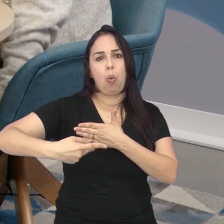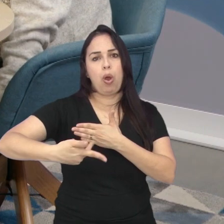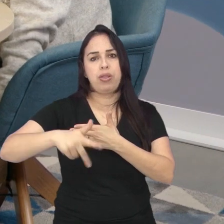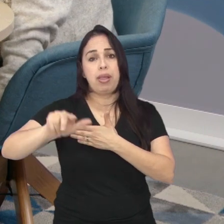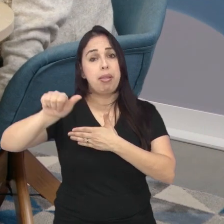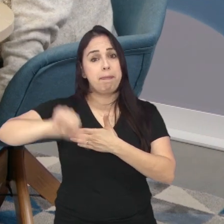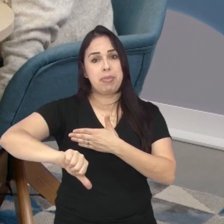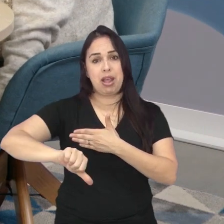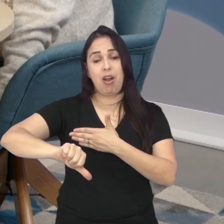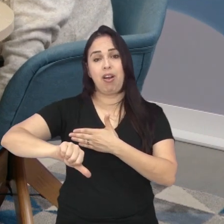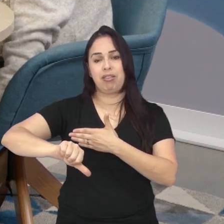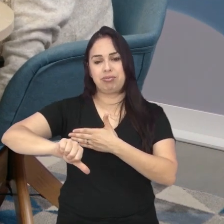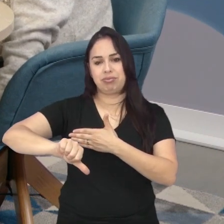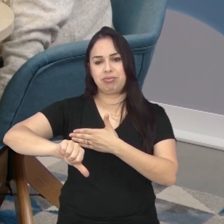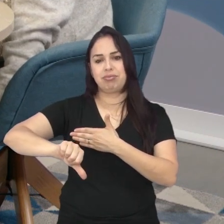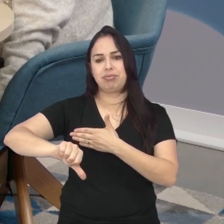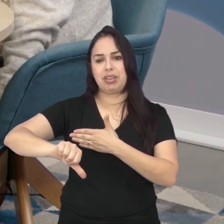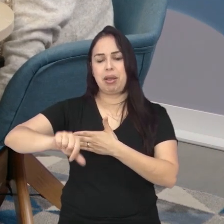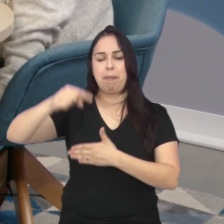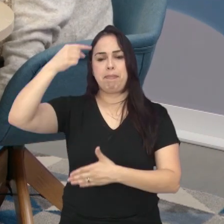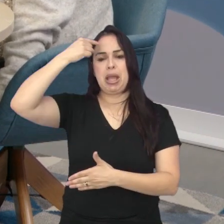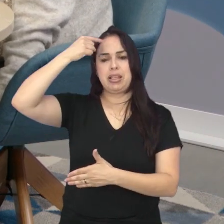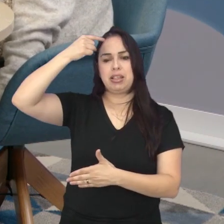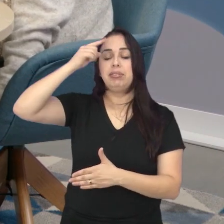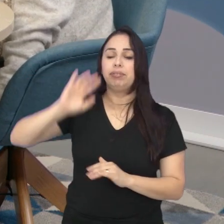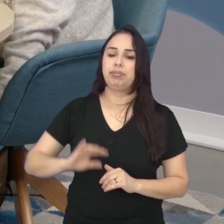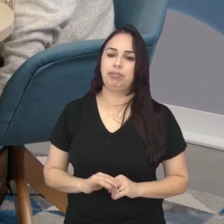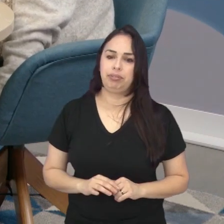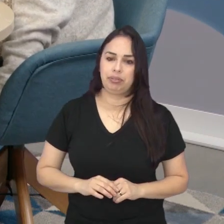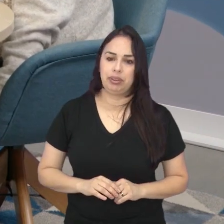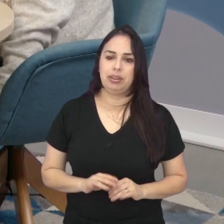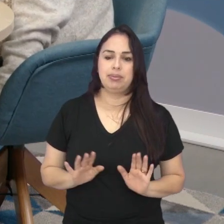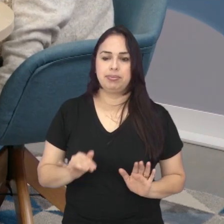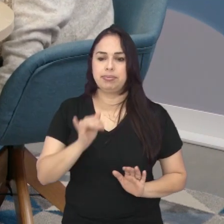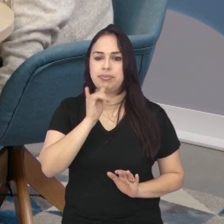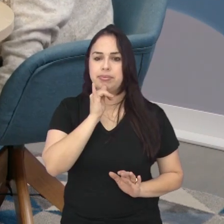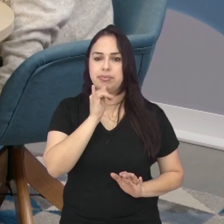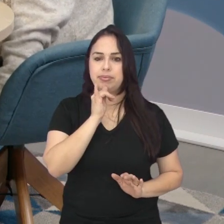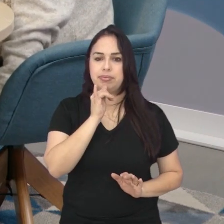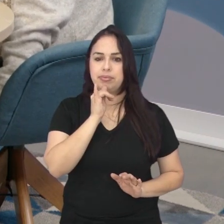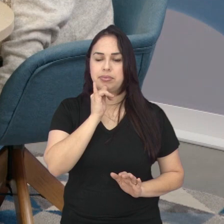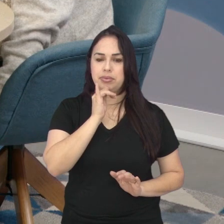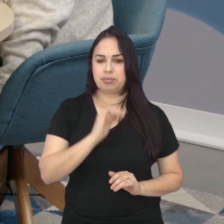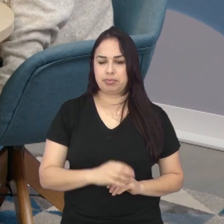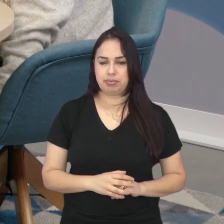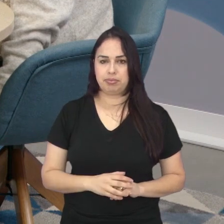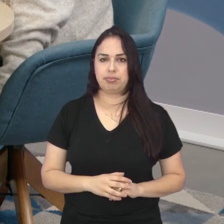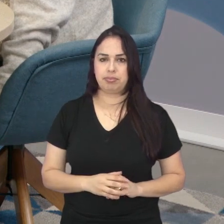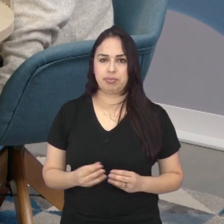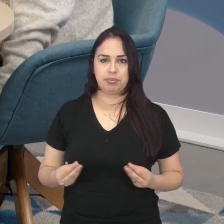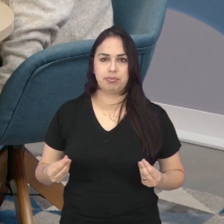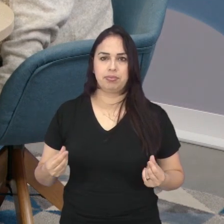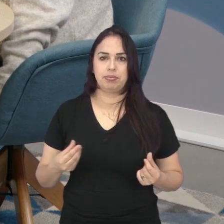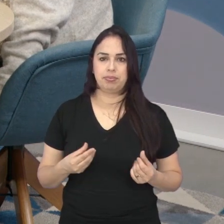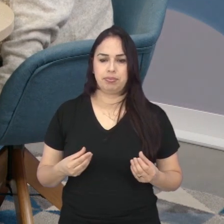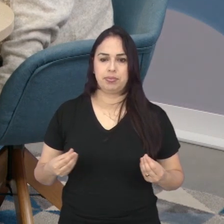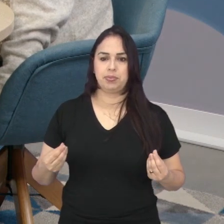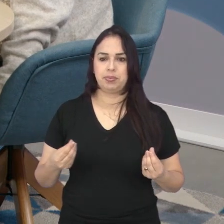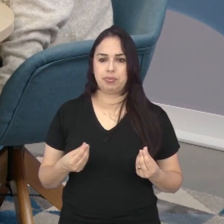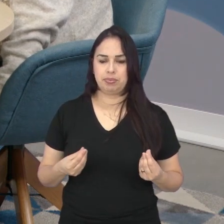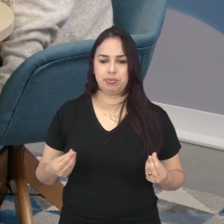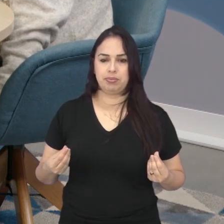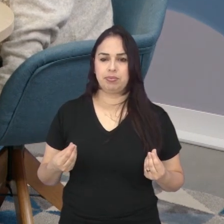consequências terríveis, né? Traumas para as crianças. Como, por exemplo, quando preserva-se o